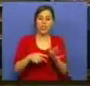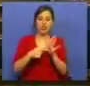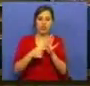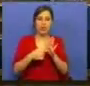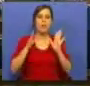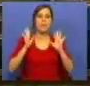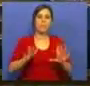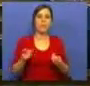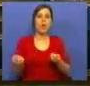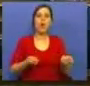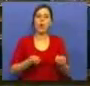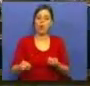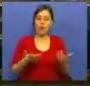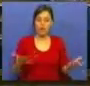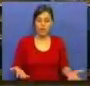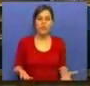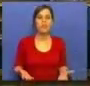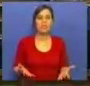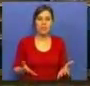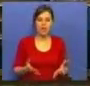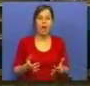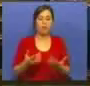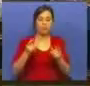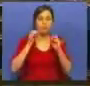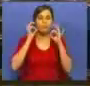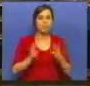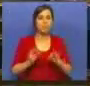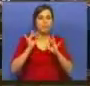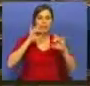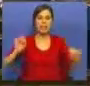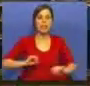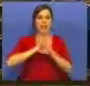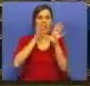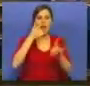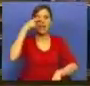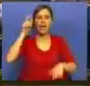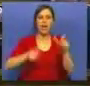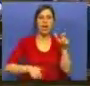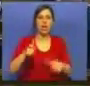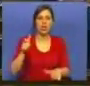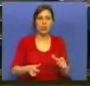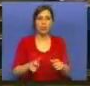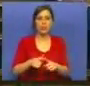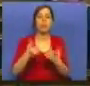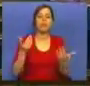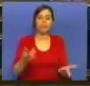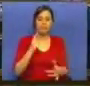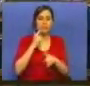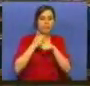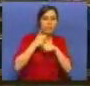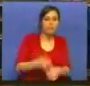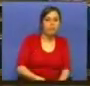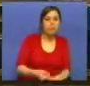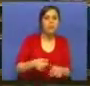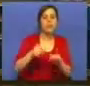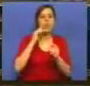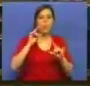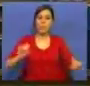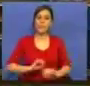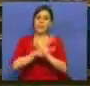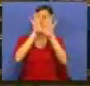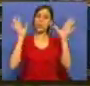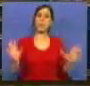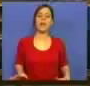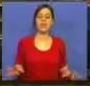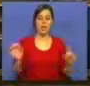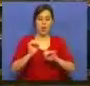ser organizado por forma a deixar muito claro à opinião pública, para crédito do regime, para crédito da transparência,